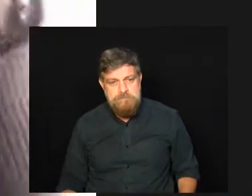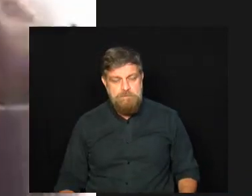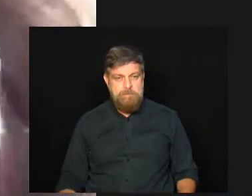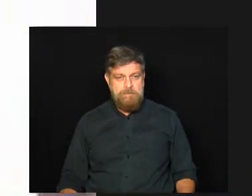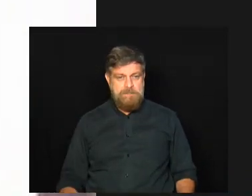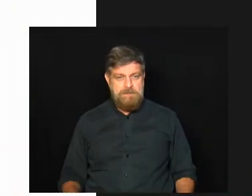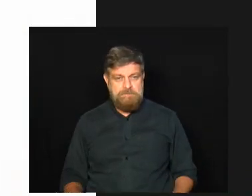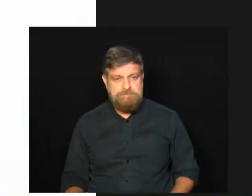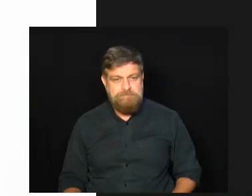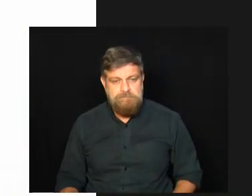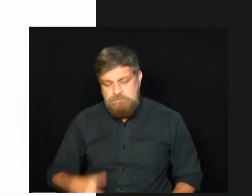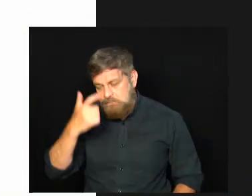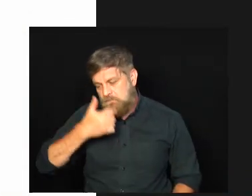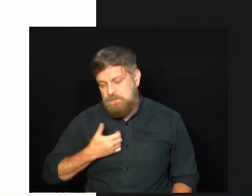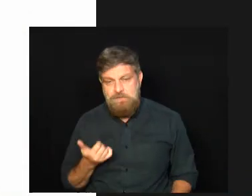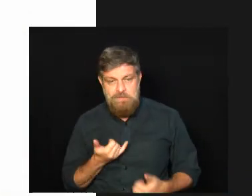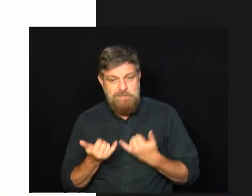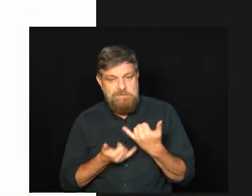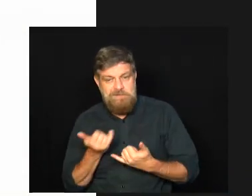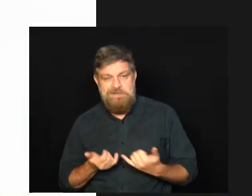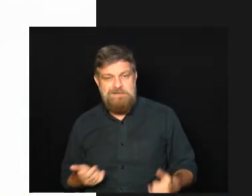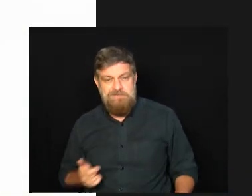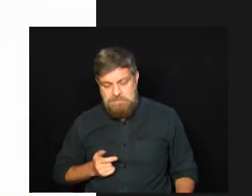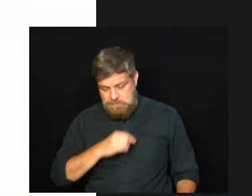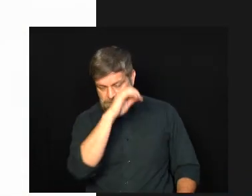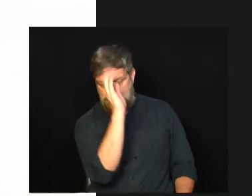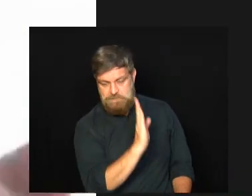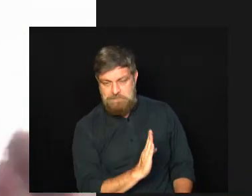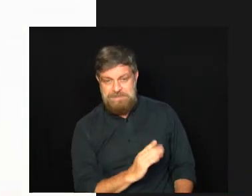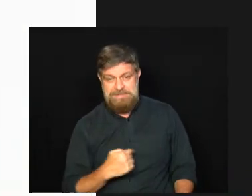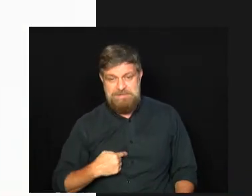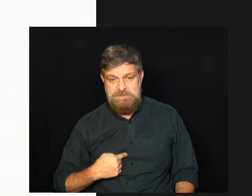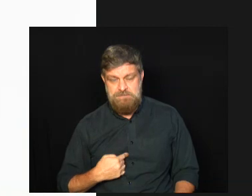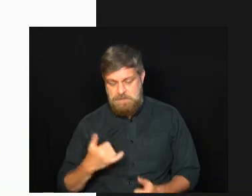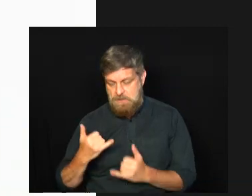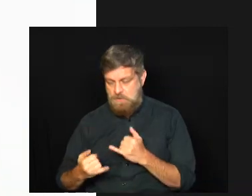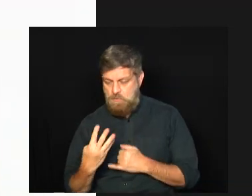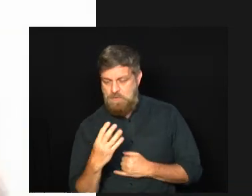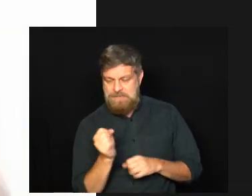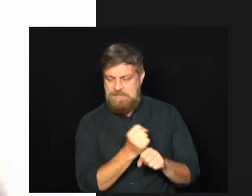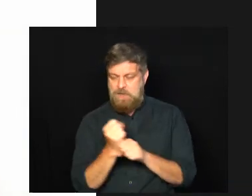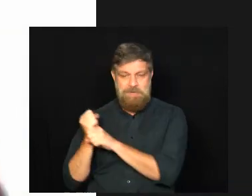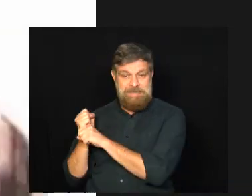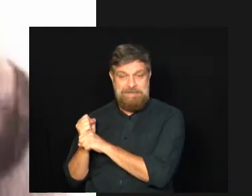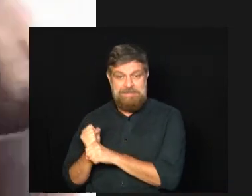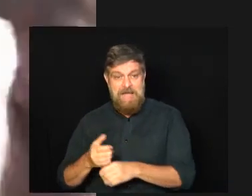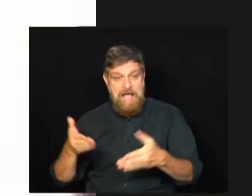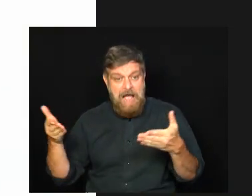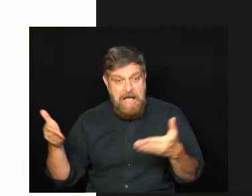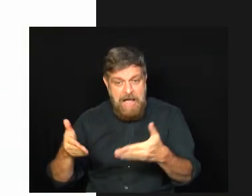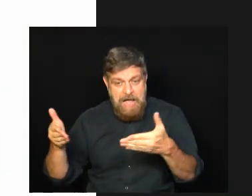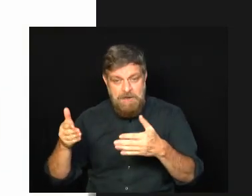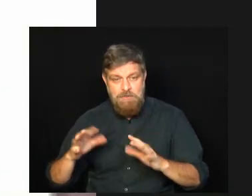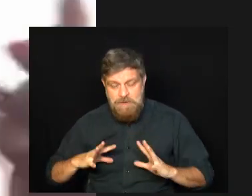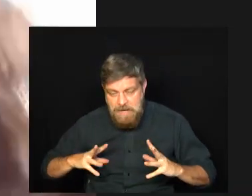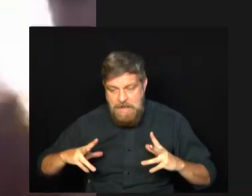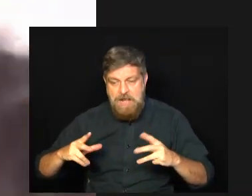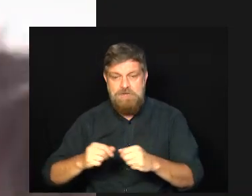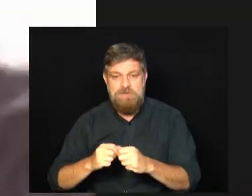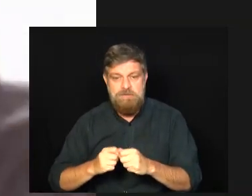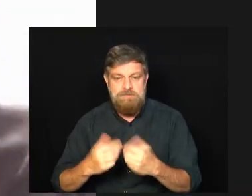está, até eu brinco, falo, eu estou falando no Brasil há quase 40 anos e agora todo mundo vai ouvir